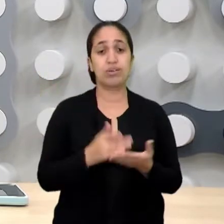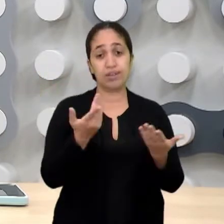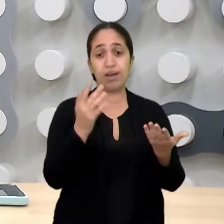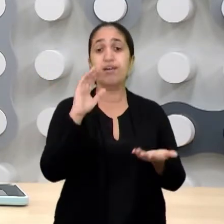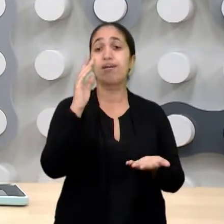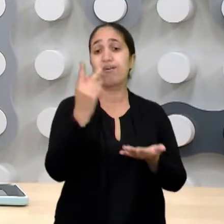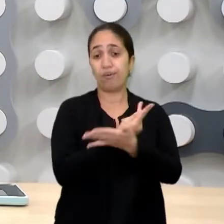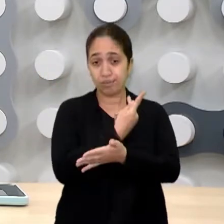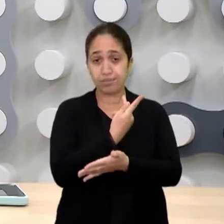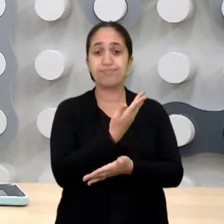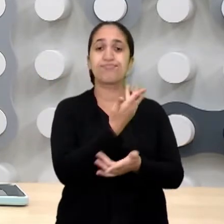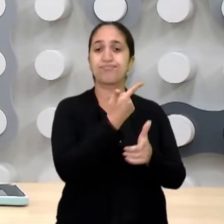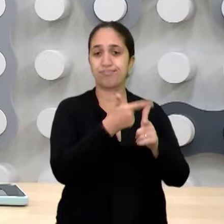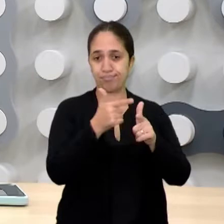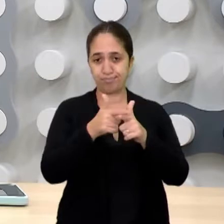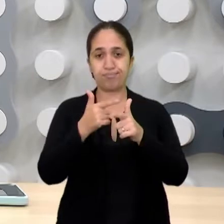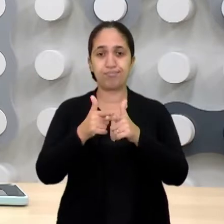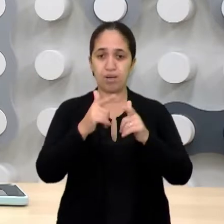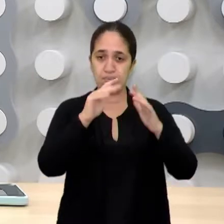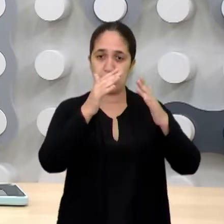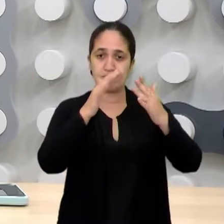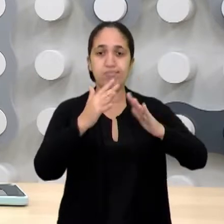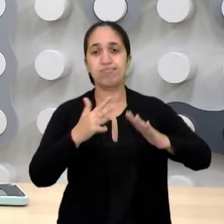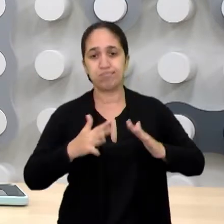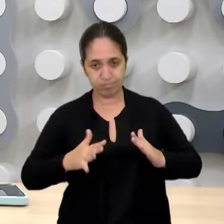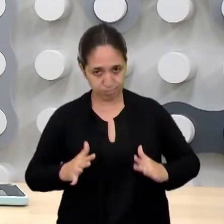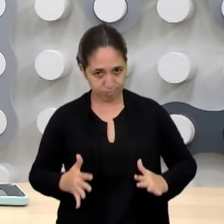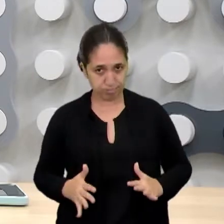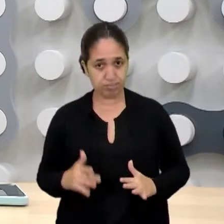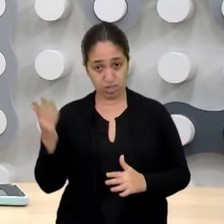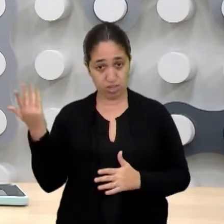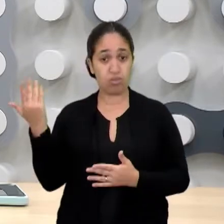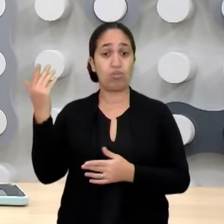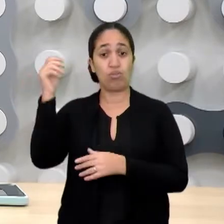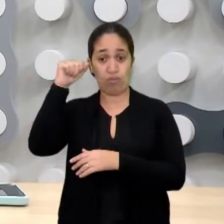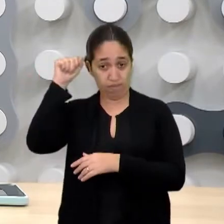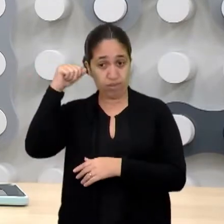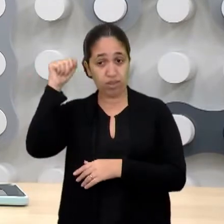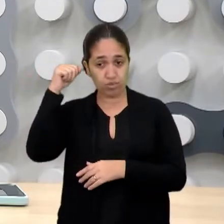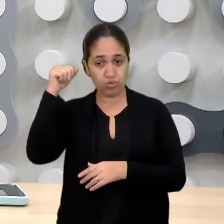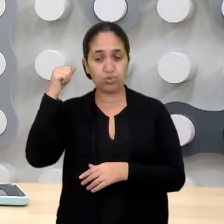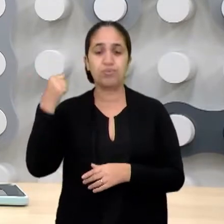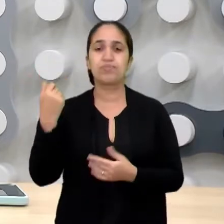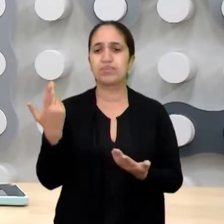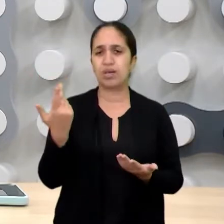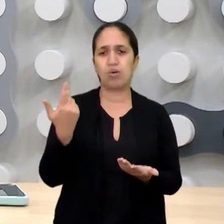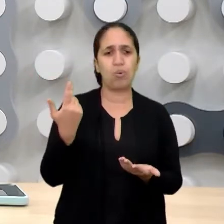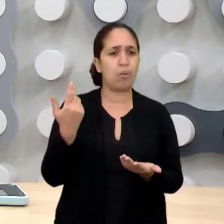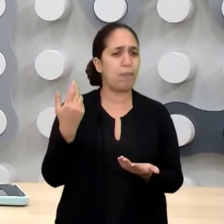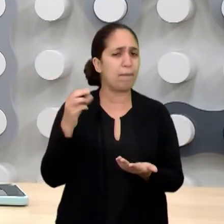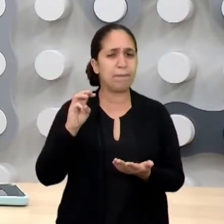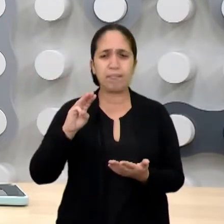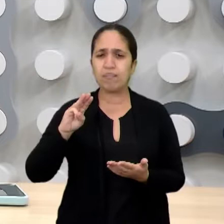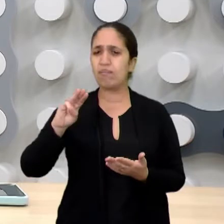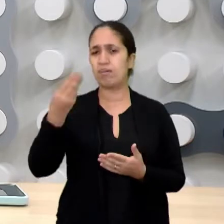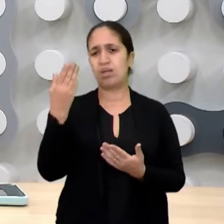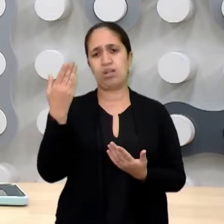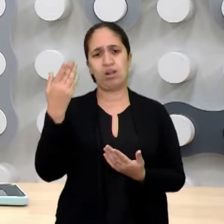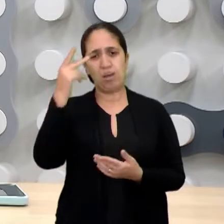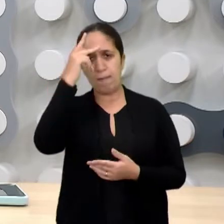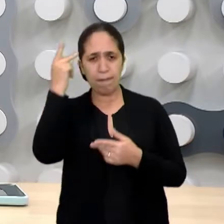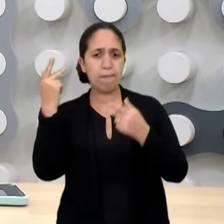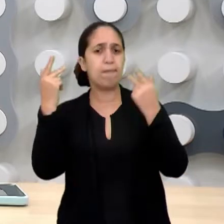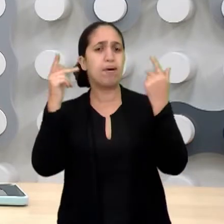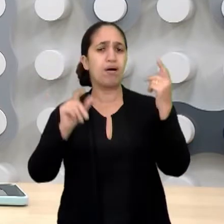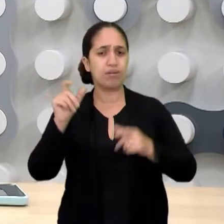esses problemas aí, como nós vimos aí no vídeo, né? Então, são milhares de pessoas aí. Recentemente, o ano passado,